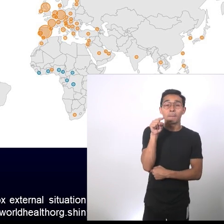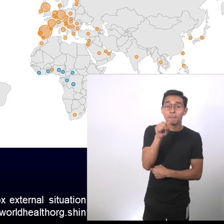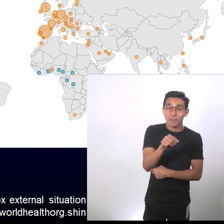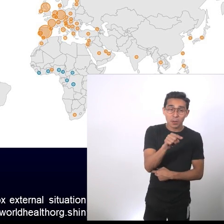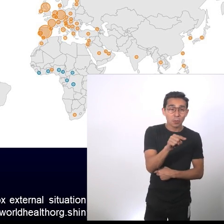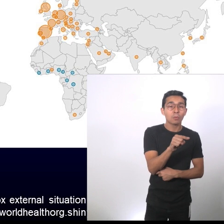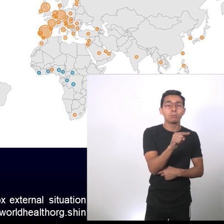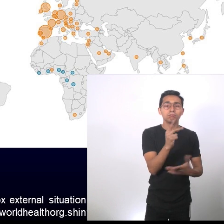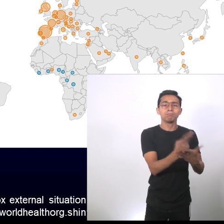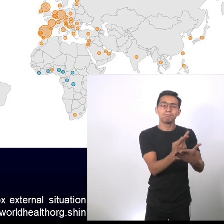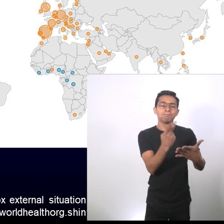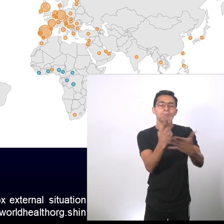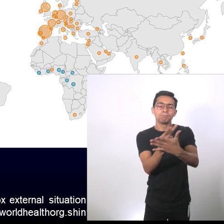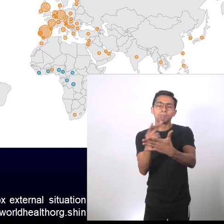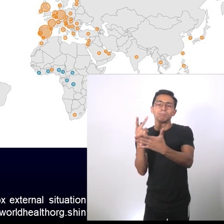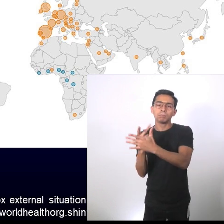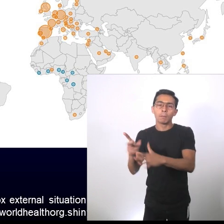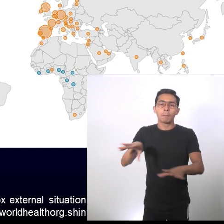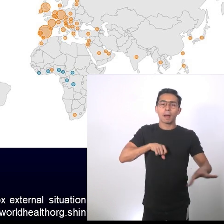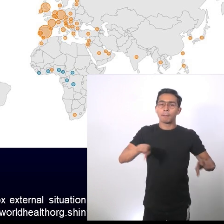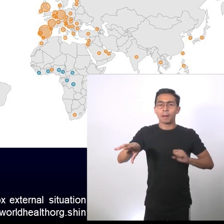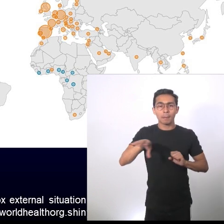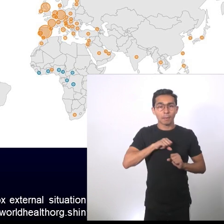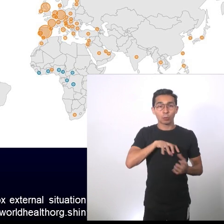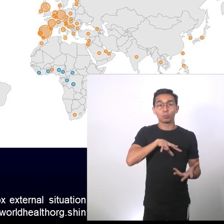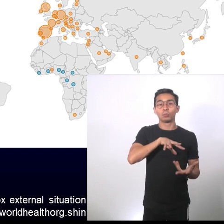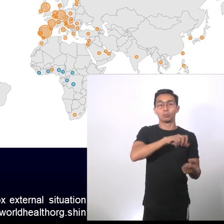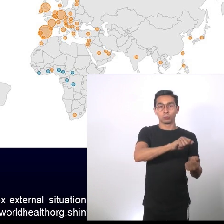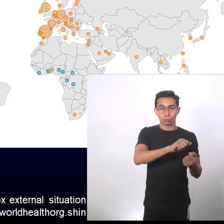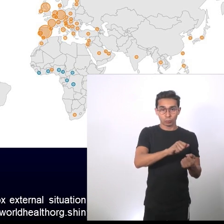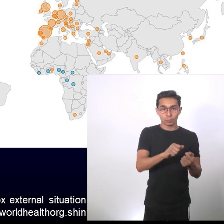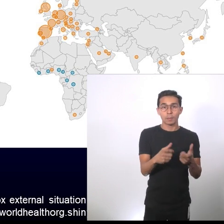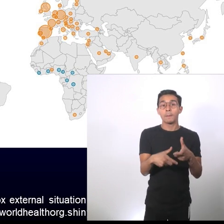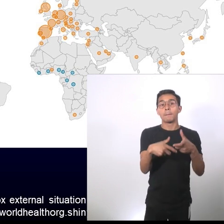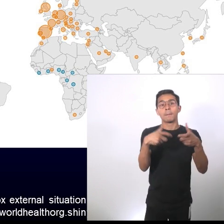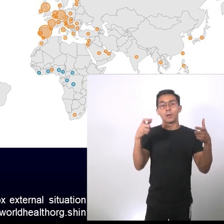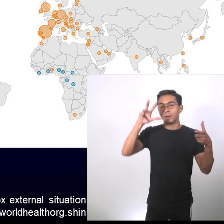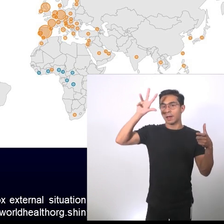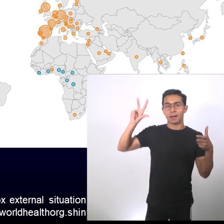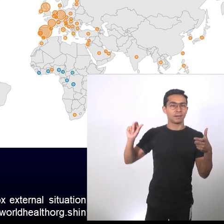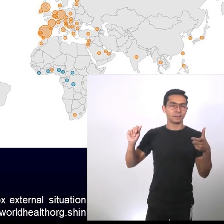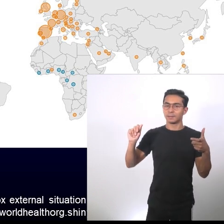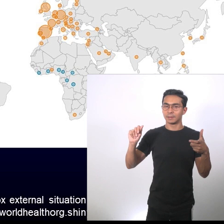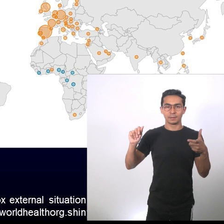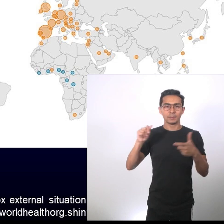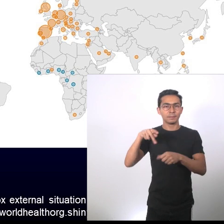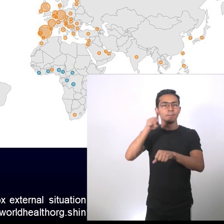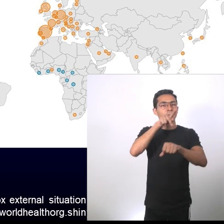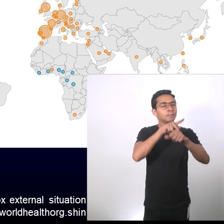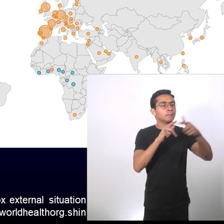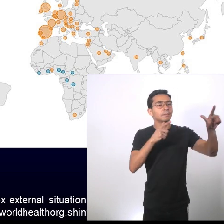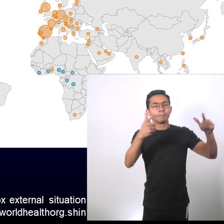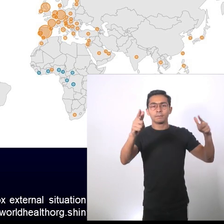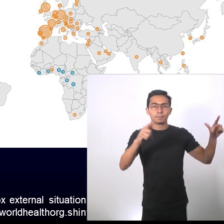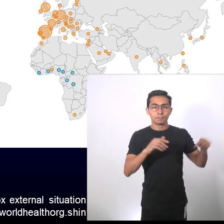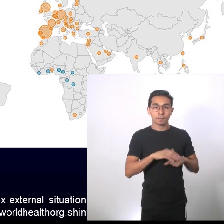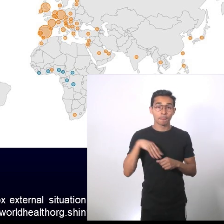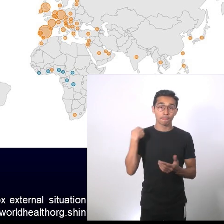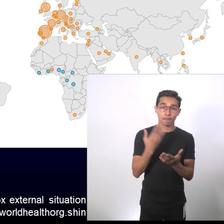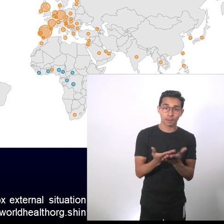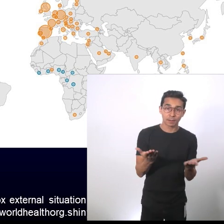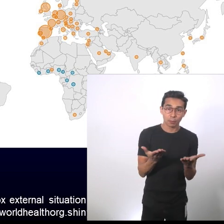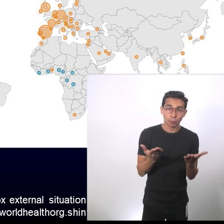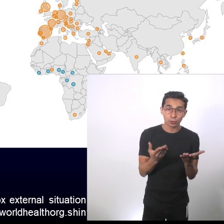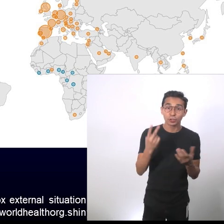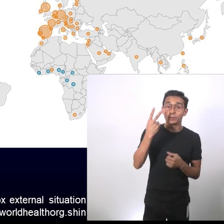surto no mundo, obviamente a grande maioria fora do continente africano, e até a data de hoje, 1º de agosto, desses 22 mil